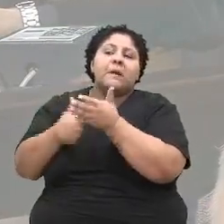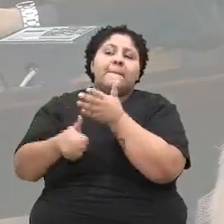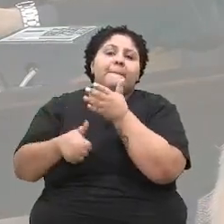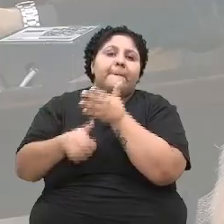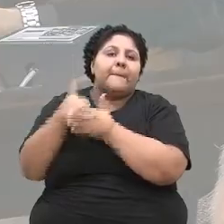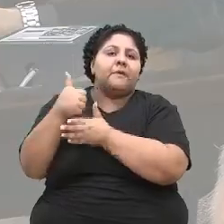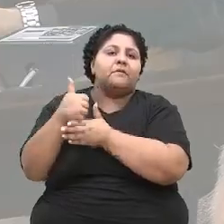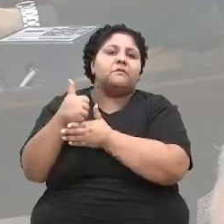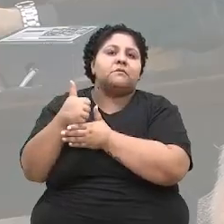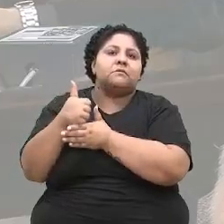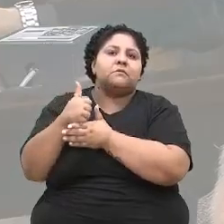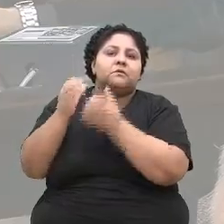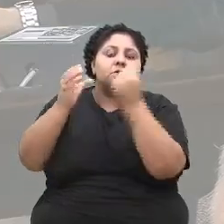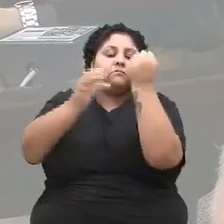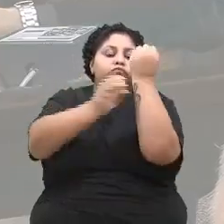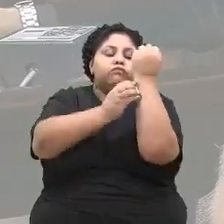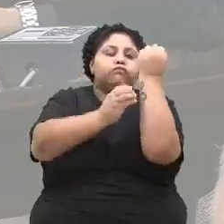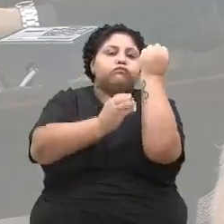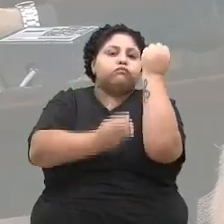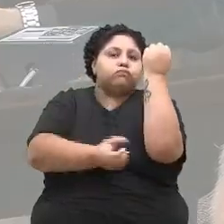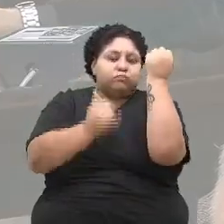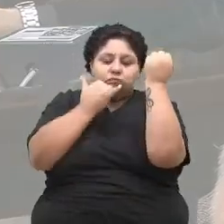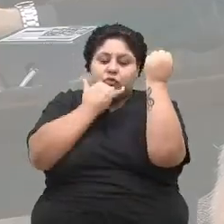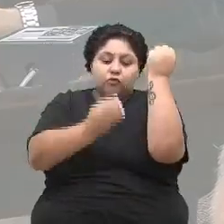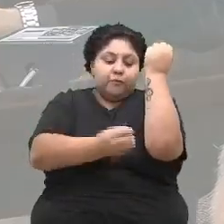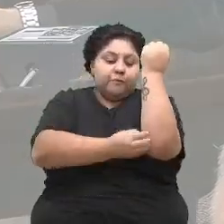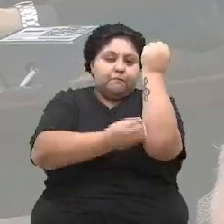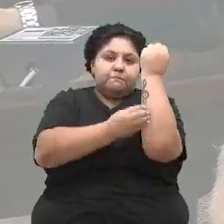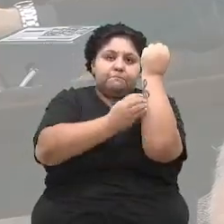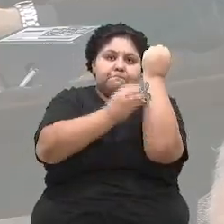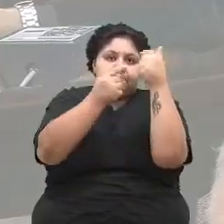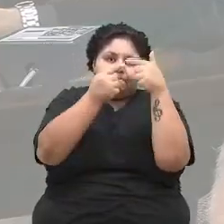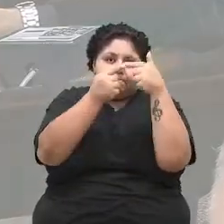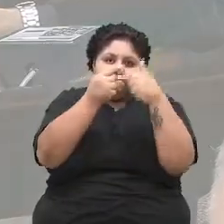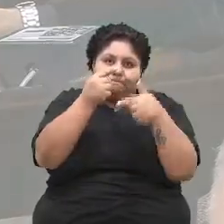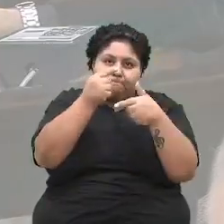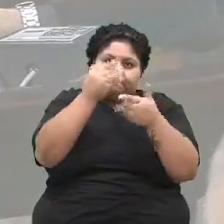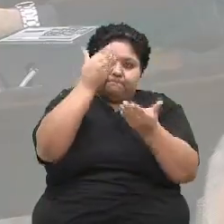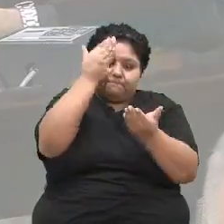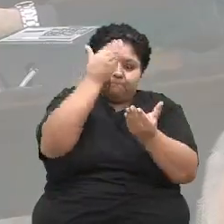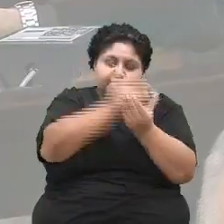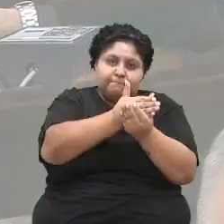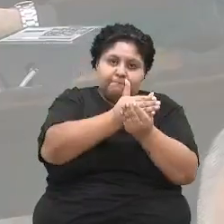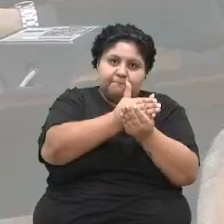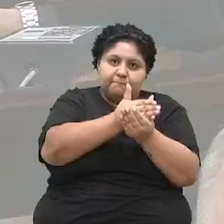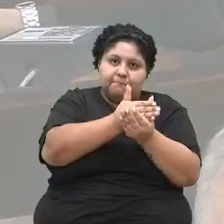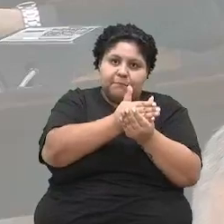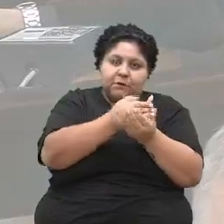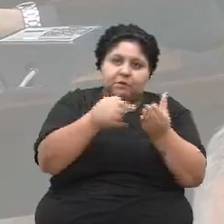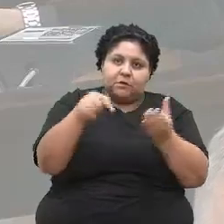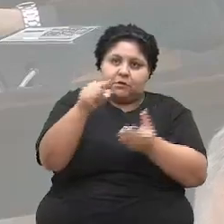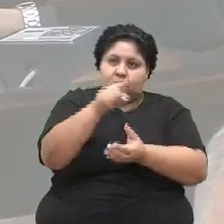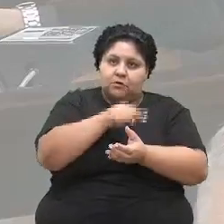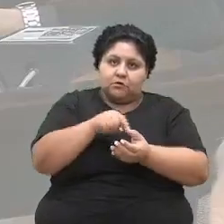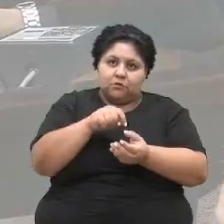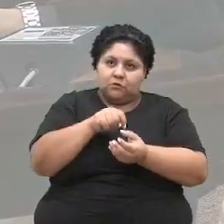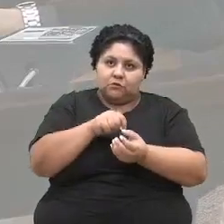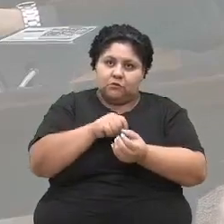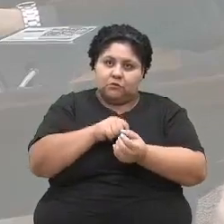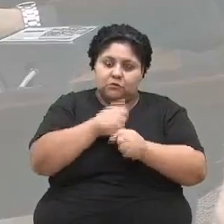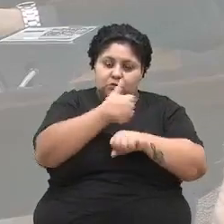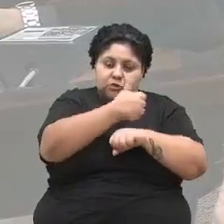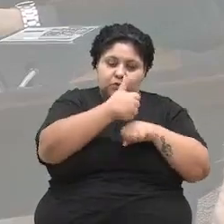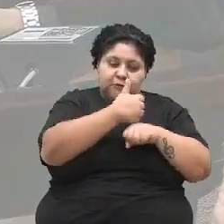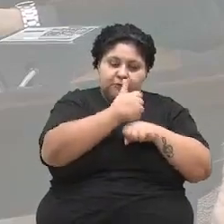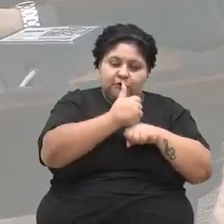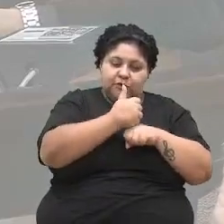de desburocratizar este processo para que os nossos construtores, secretário,